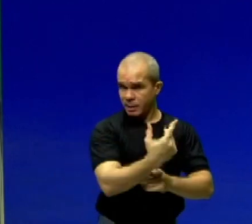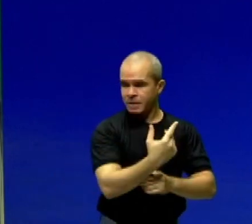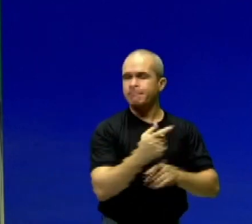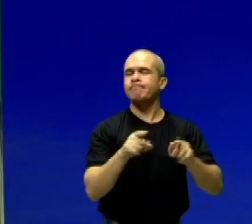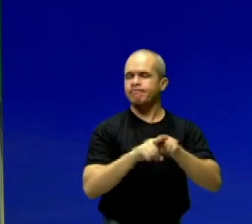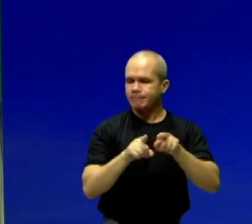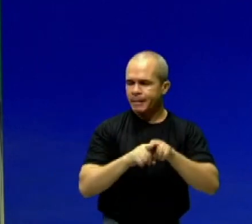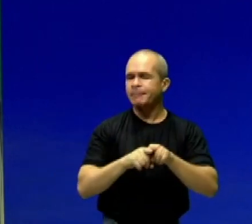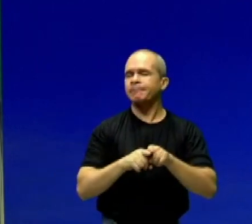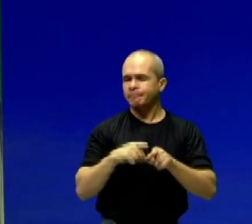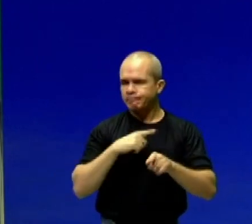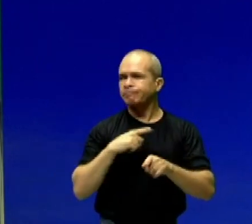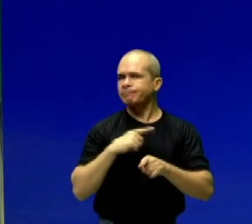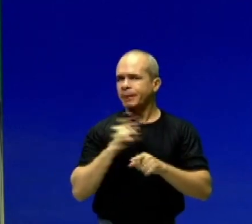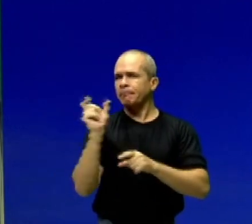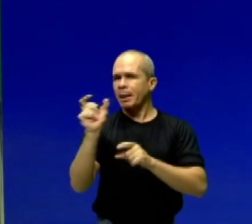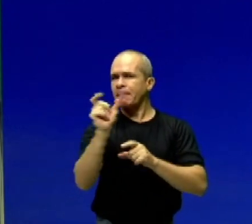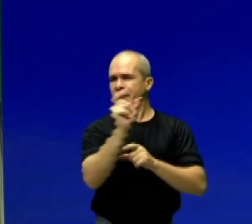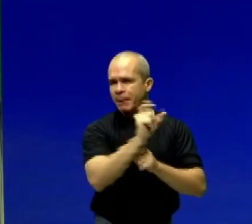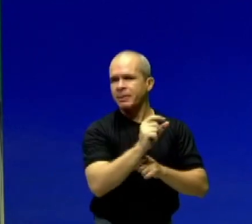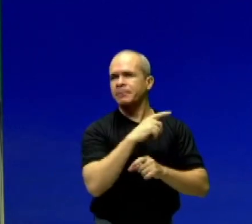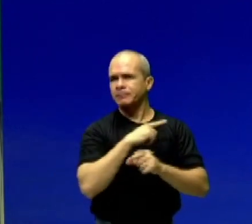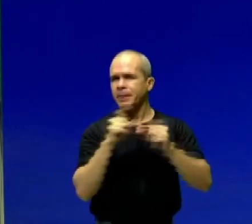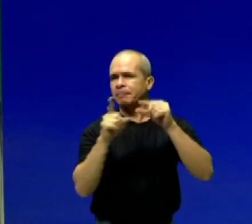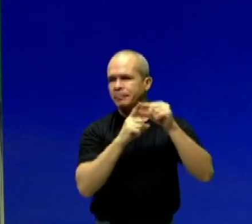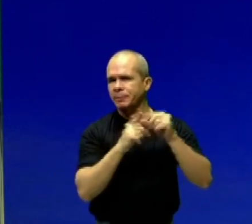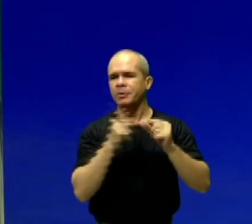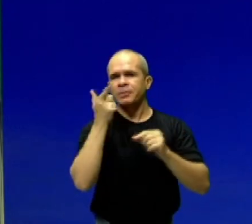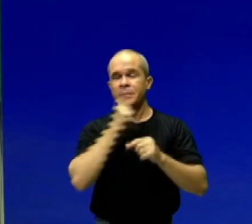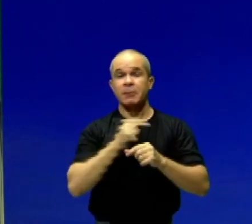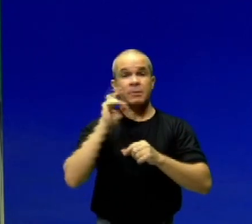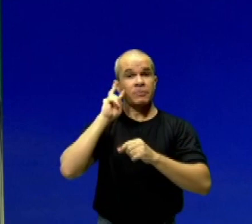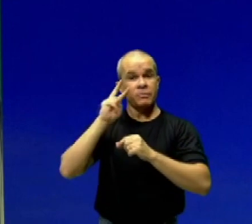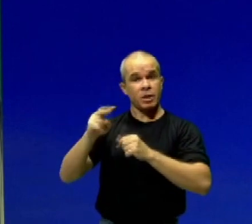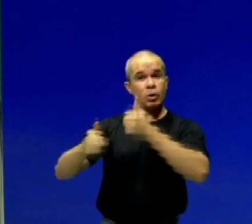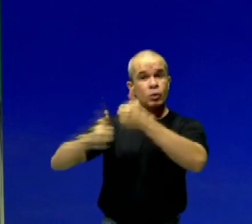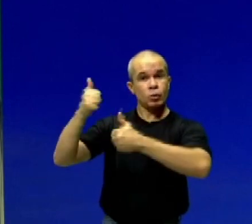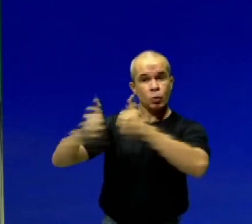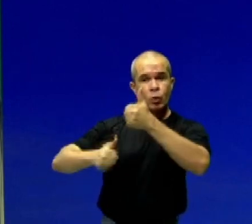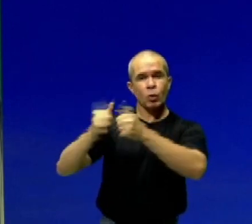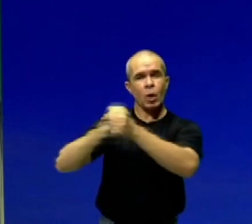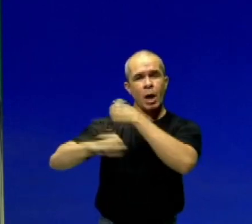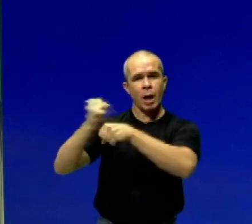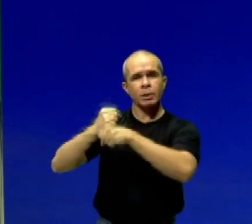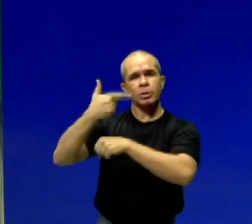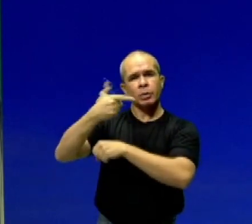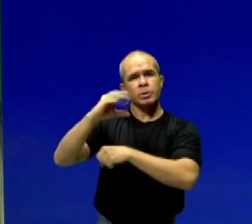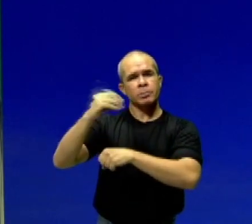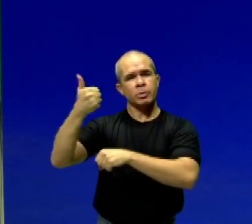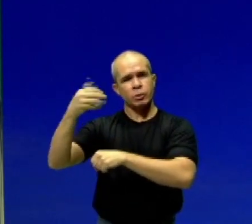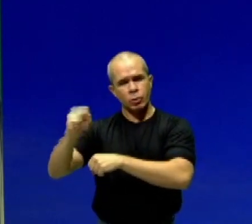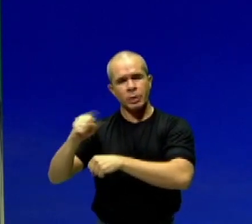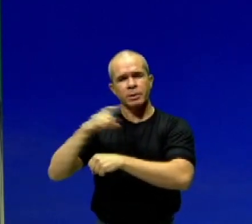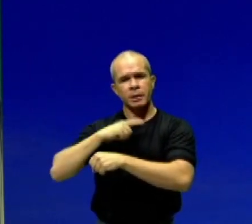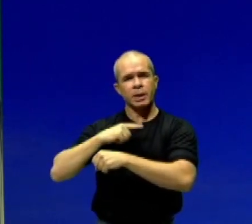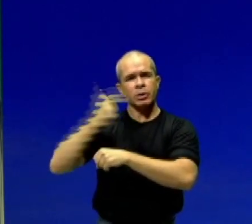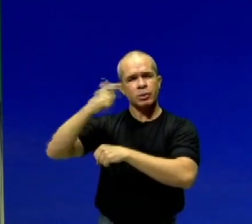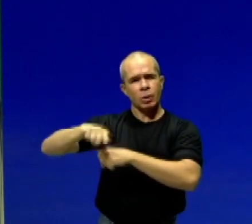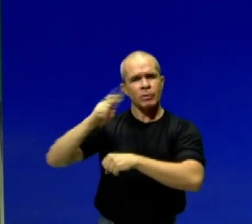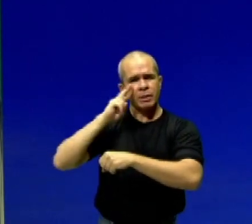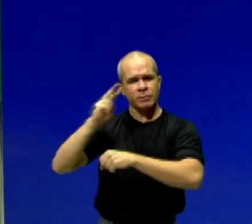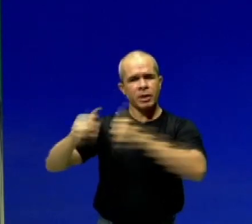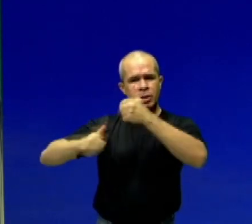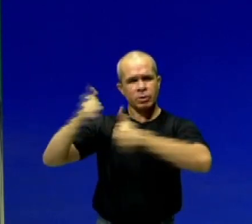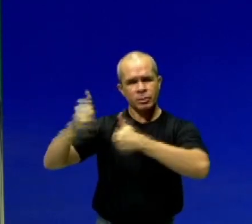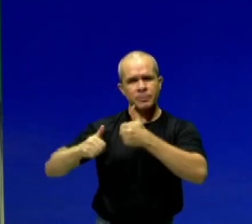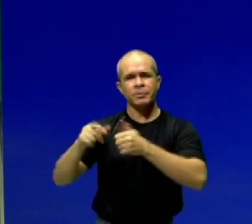e muitas palavras. Se vocês assistirem a um jogo que aconteceu em 2018, um reprise na televisão, se você achar que